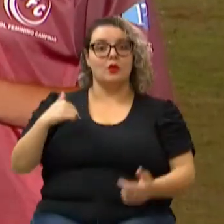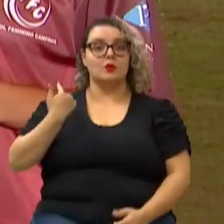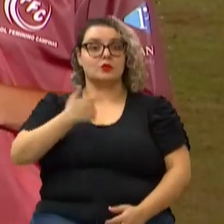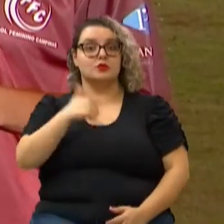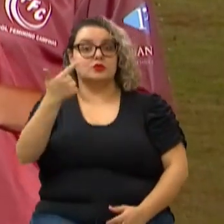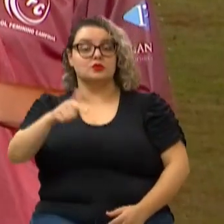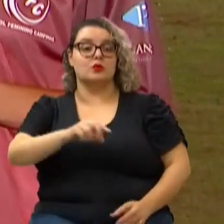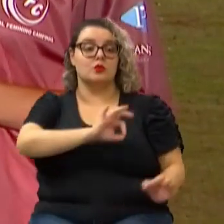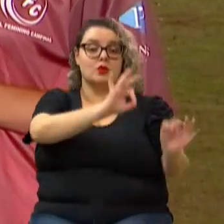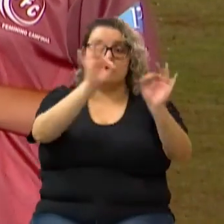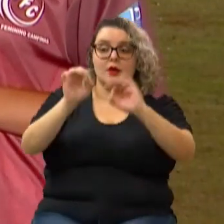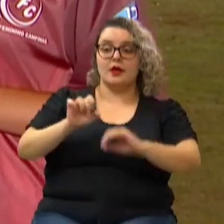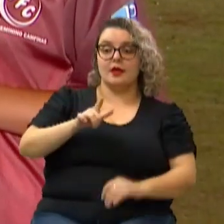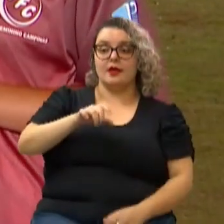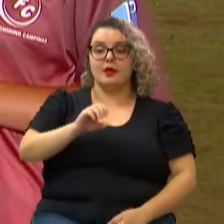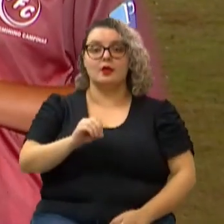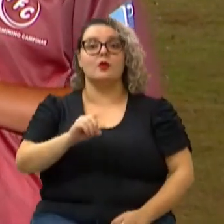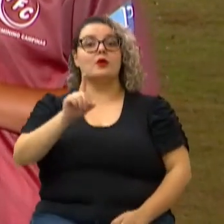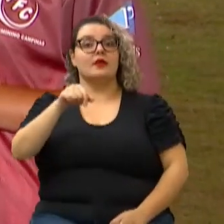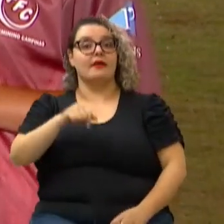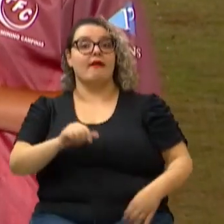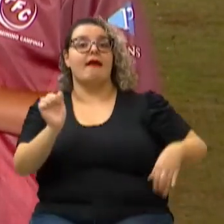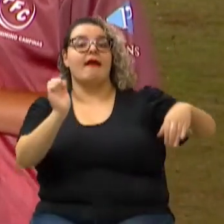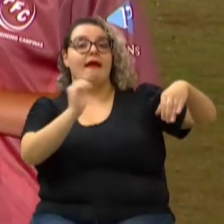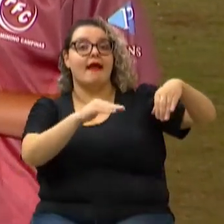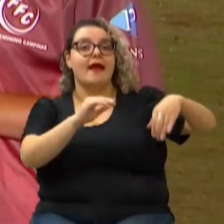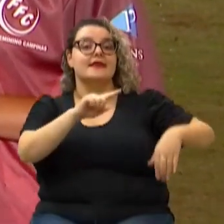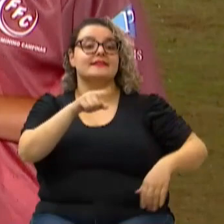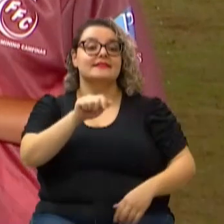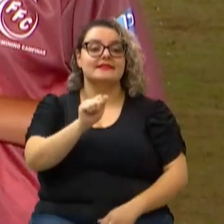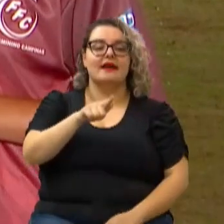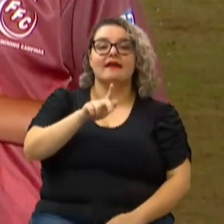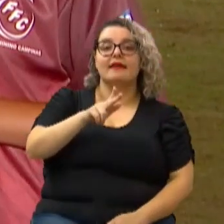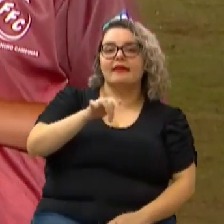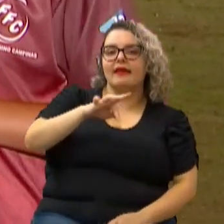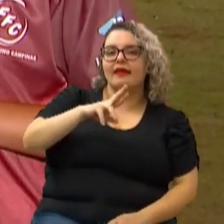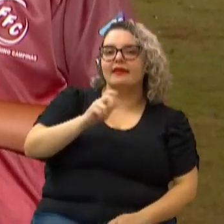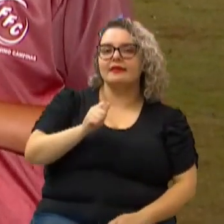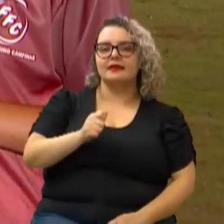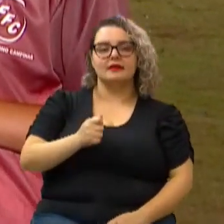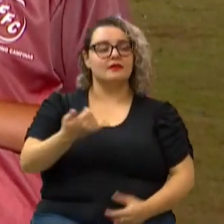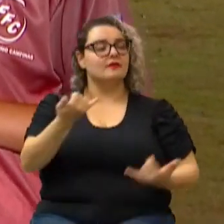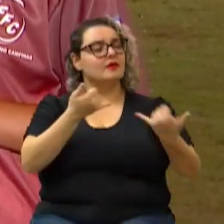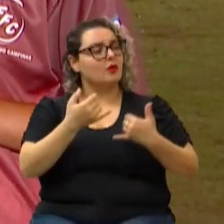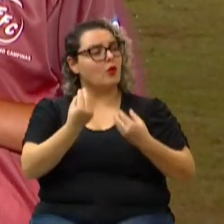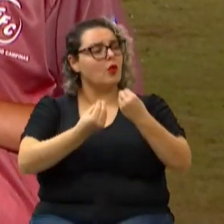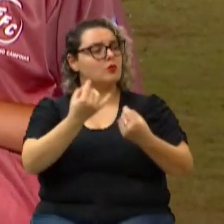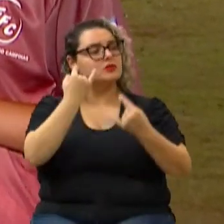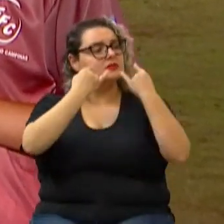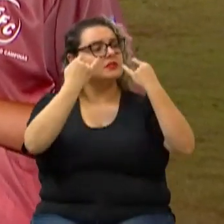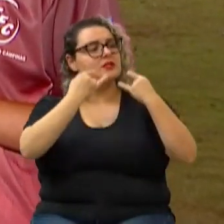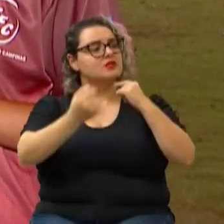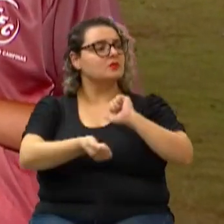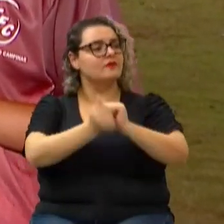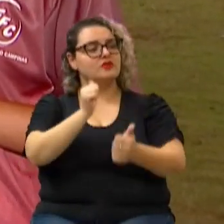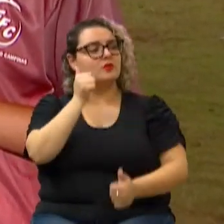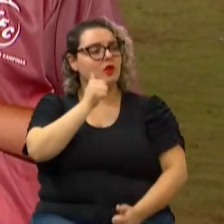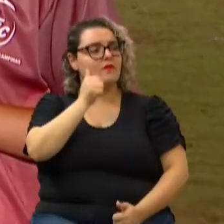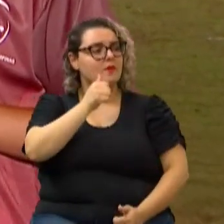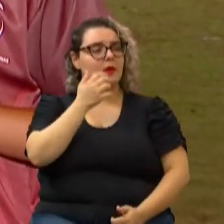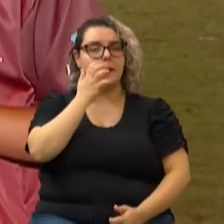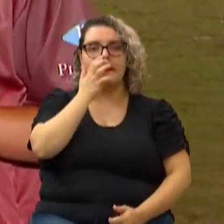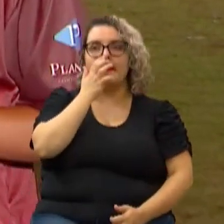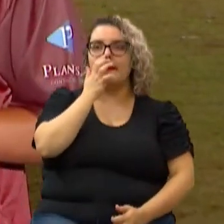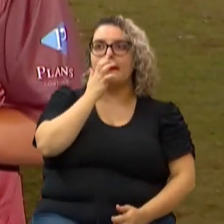Bom, e a gente continua rodando, tô aqui com a Elô, que é zagueira. Conta pra gente, Elô, como você se interessou pelo esporte, o futebol